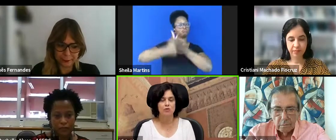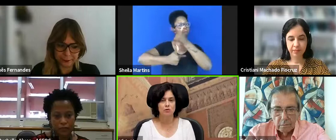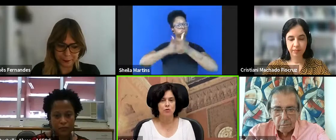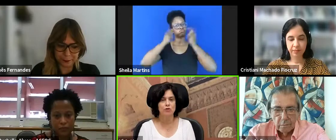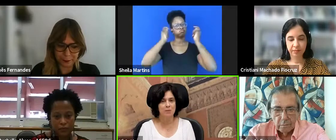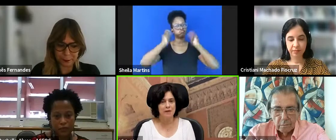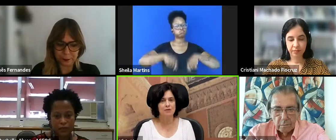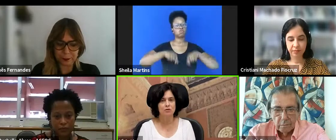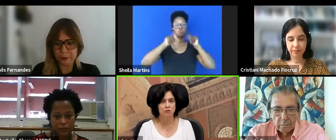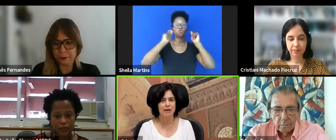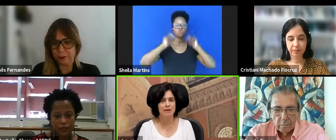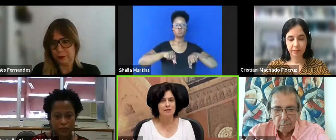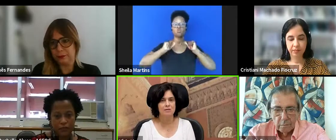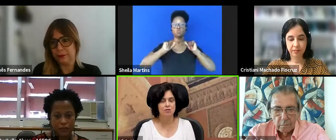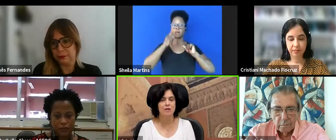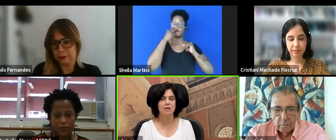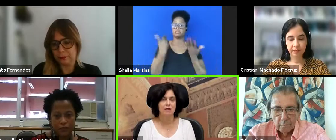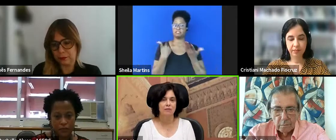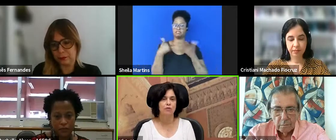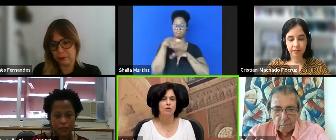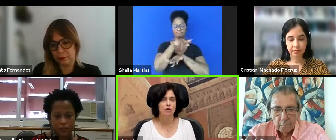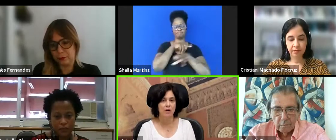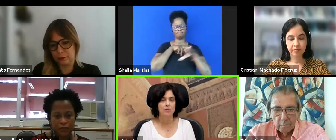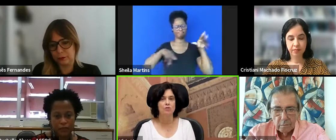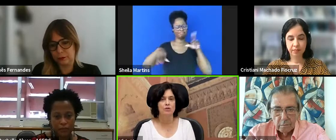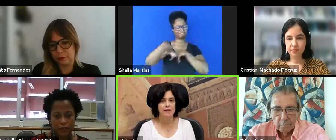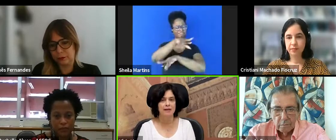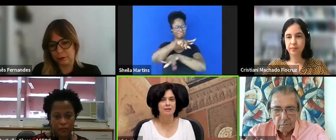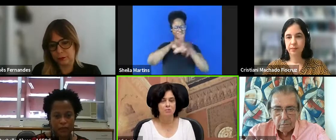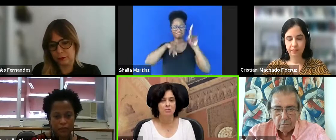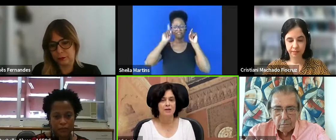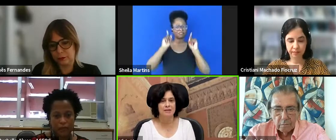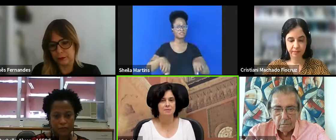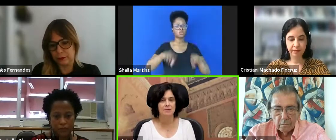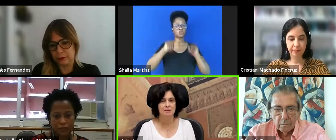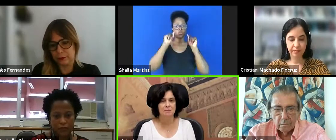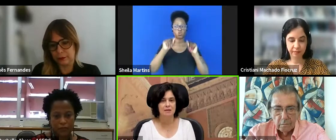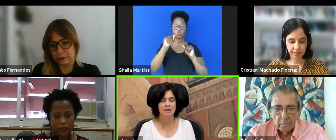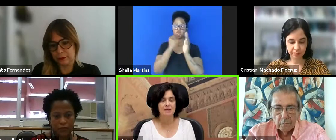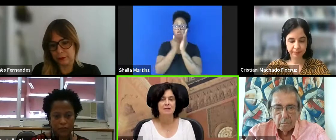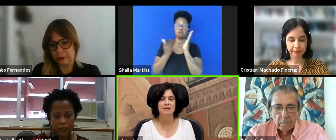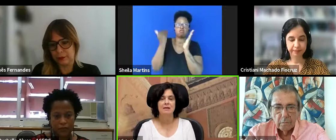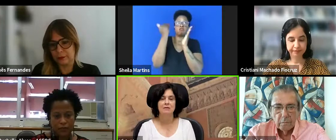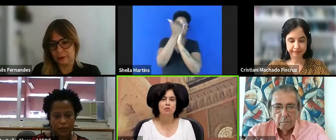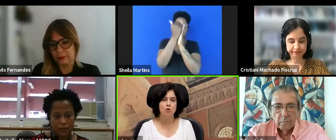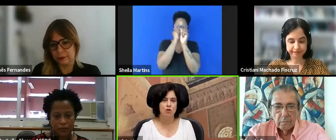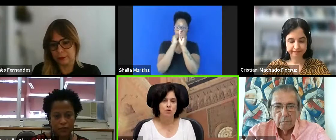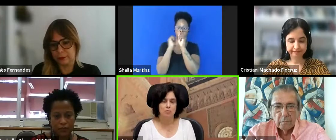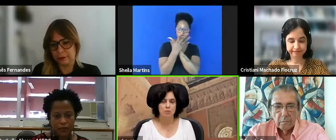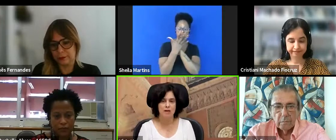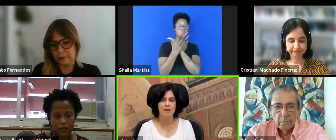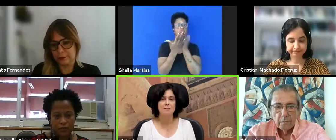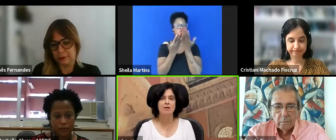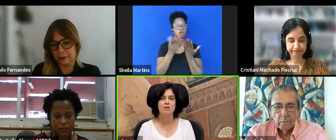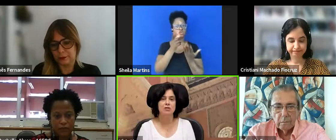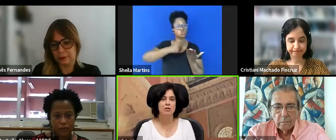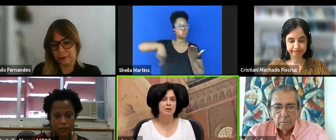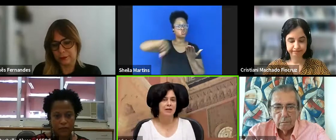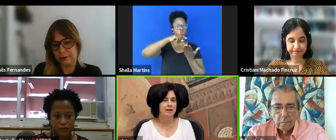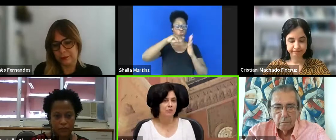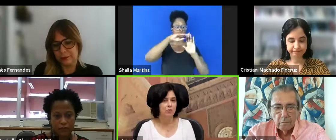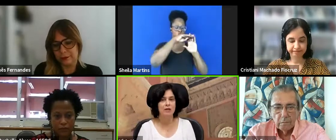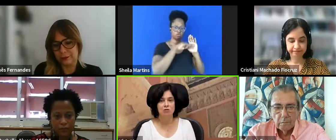nas condições mais adversas que foram agudizadas por essa pandemia, dos nossos